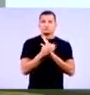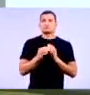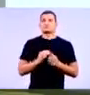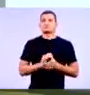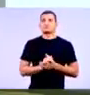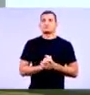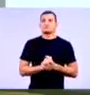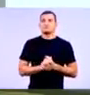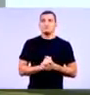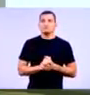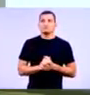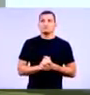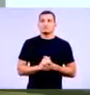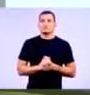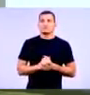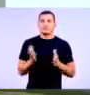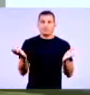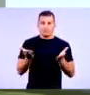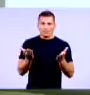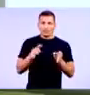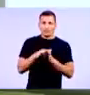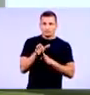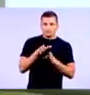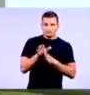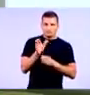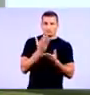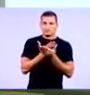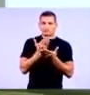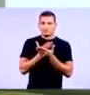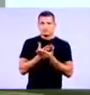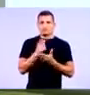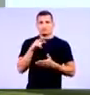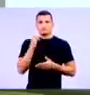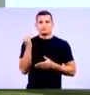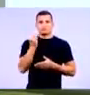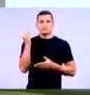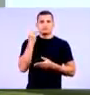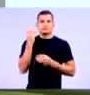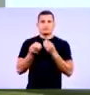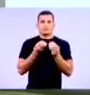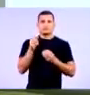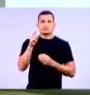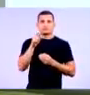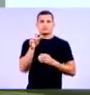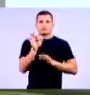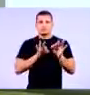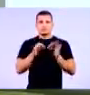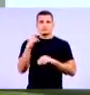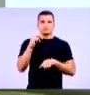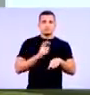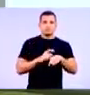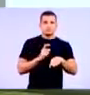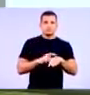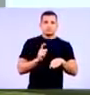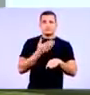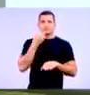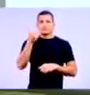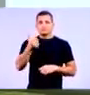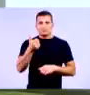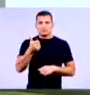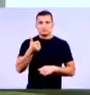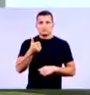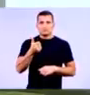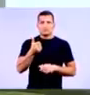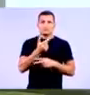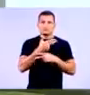Agora nós vamos para as nossas dicas de estudo. São dicas importantíssimas de como você organizar o seu tempo e aprimorar os